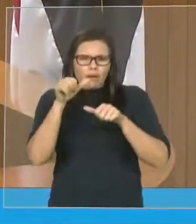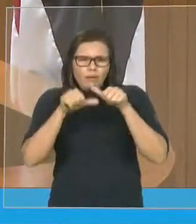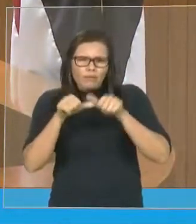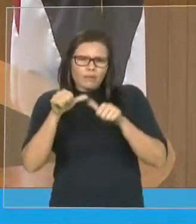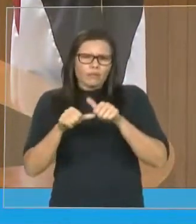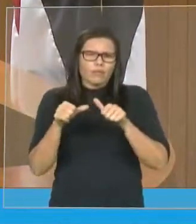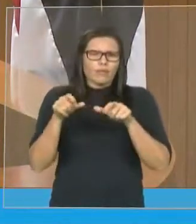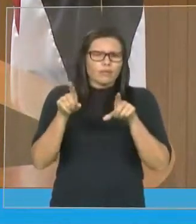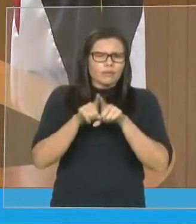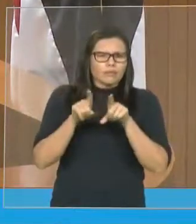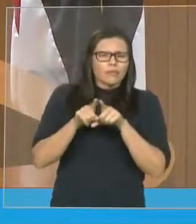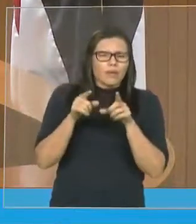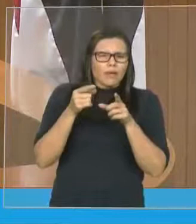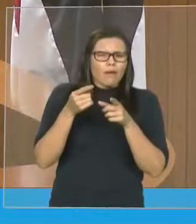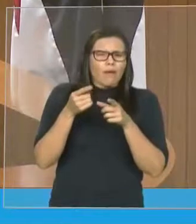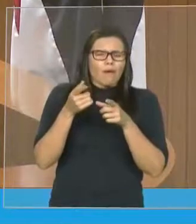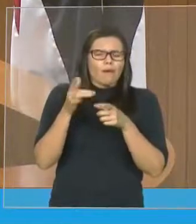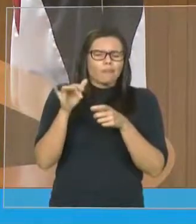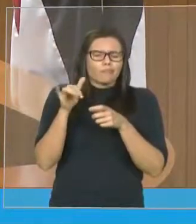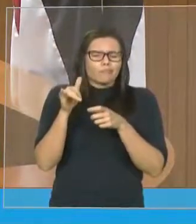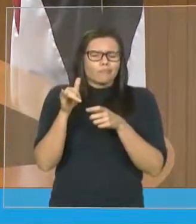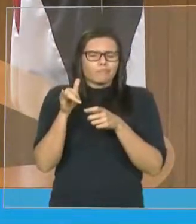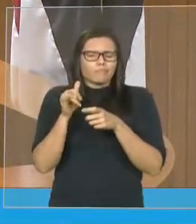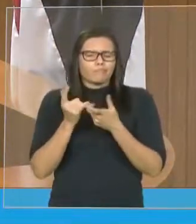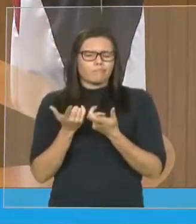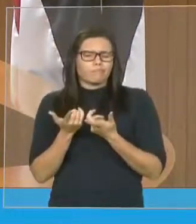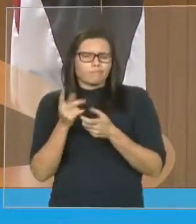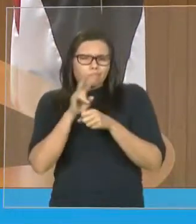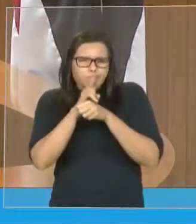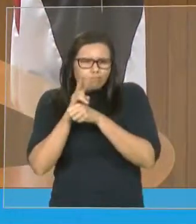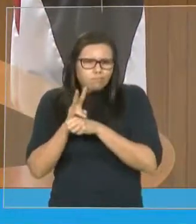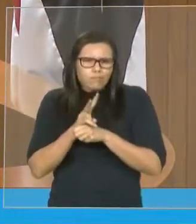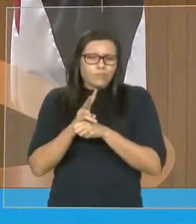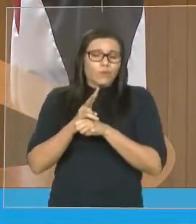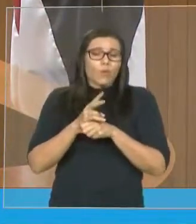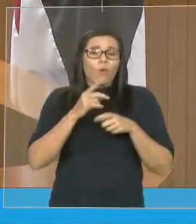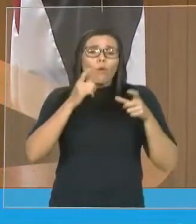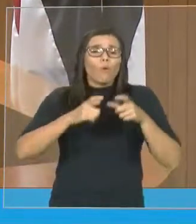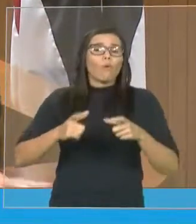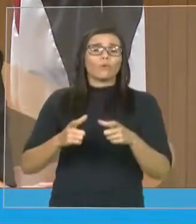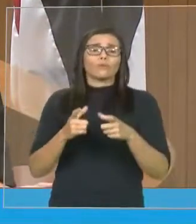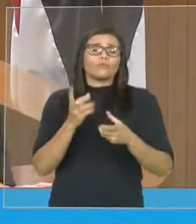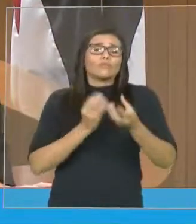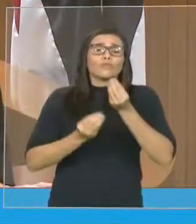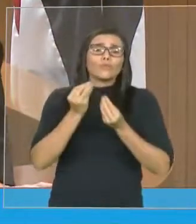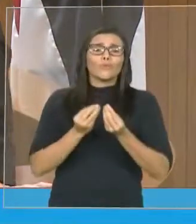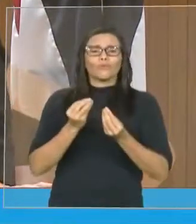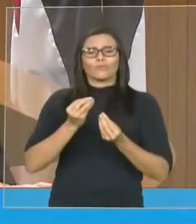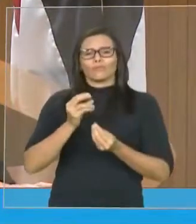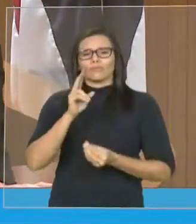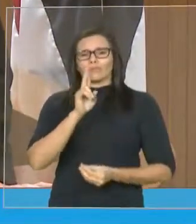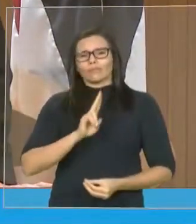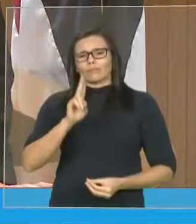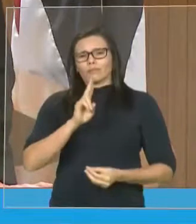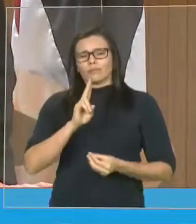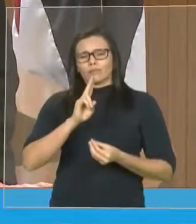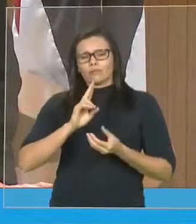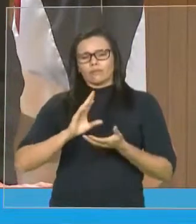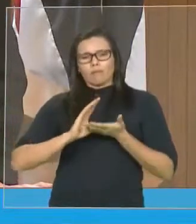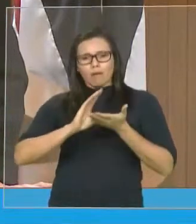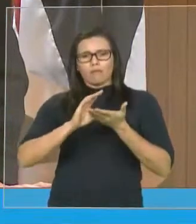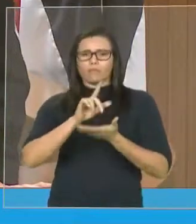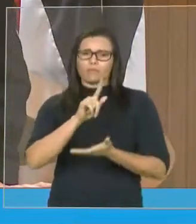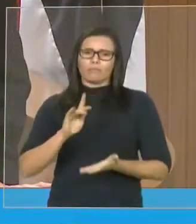arrecadado e gasto pelo poder público, pelo Poder Executivo, pelo Poder Legislativo e pelo Poder Judiciário. E tanto isso é verdade, presidente,